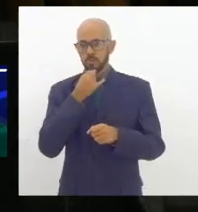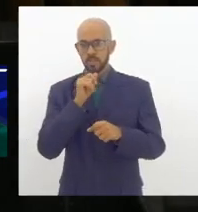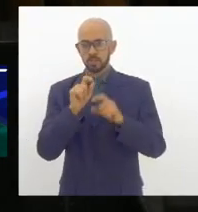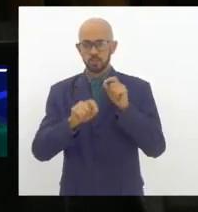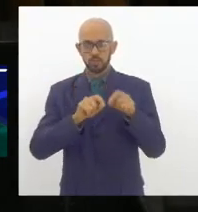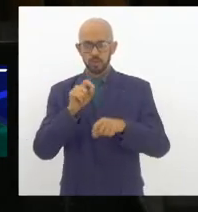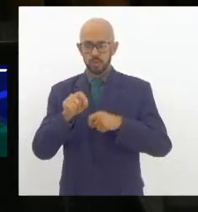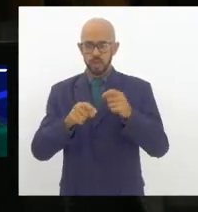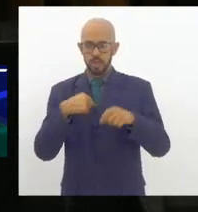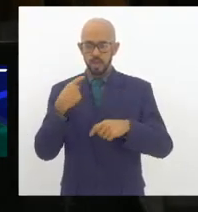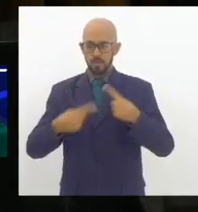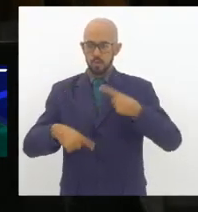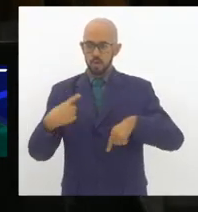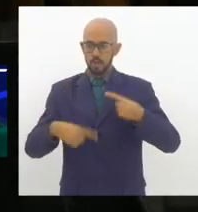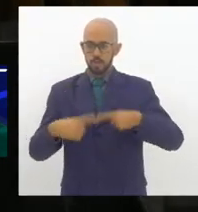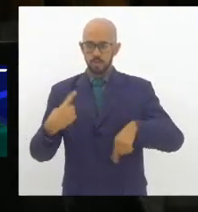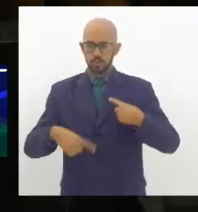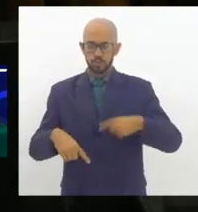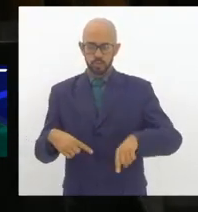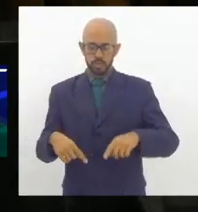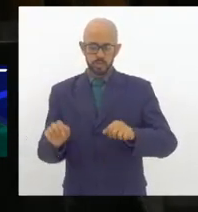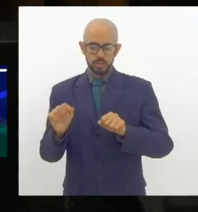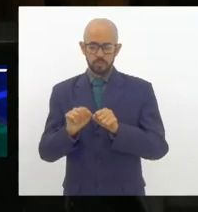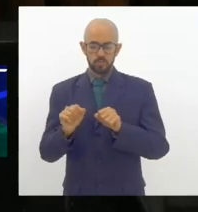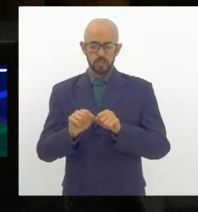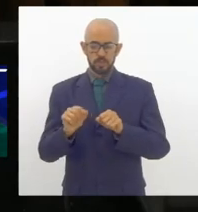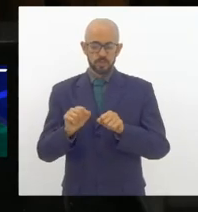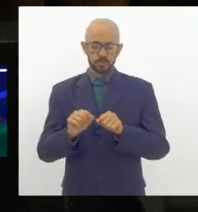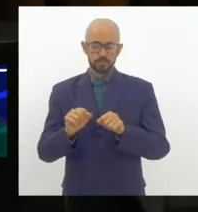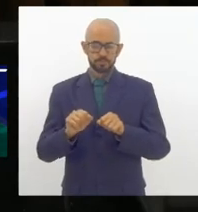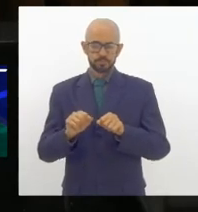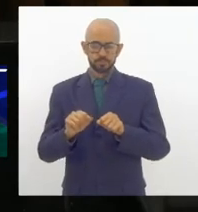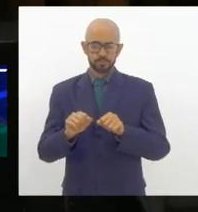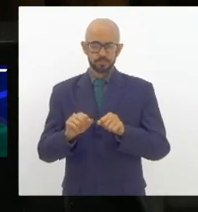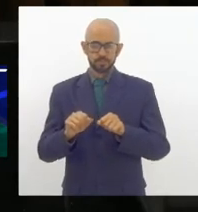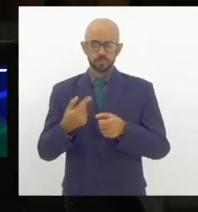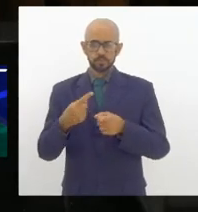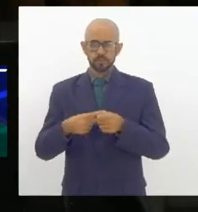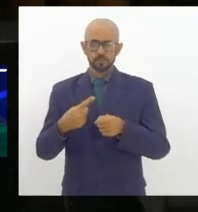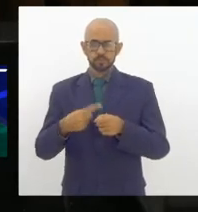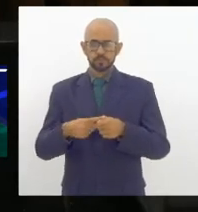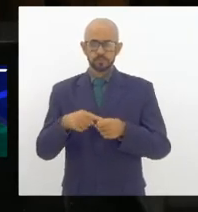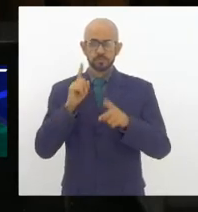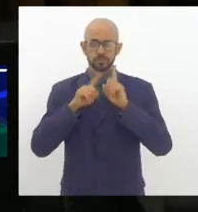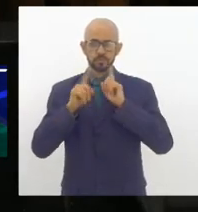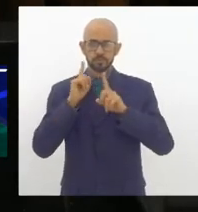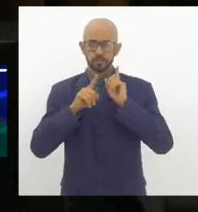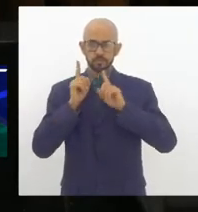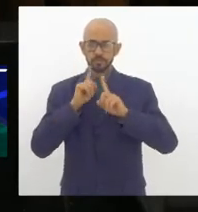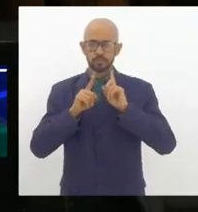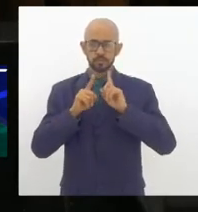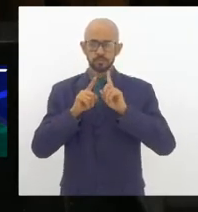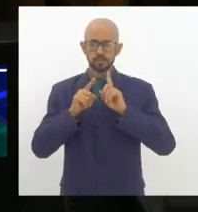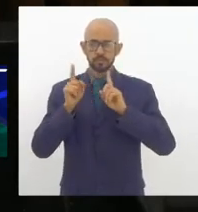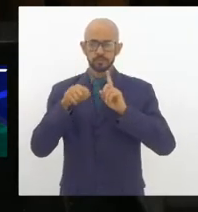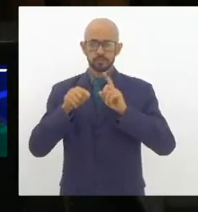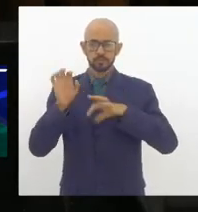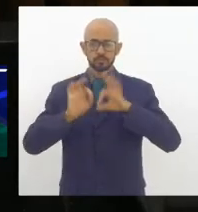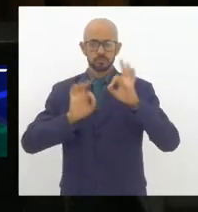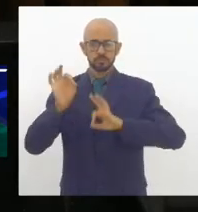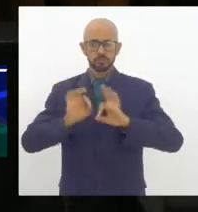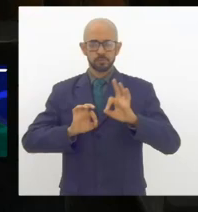a política implantada e no município de Maricá é a polícia de